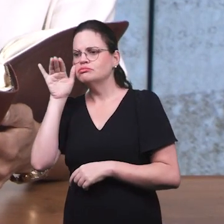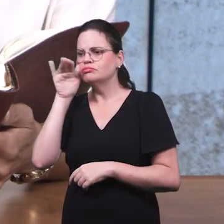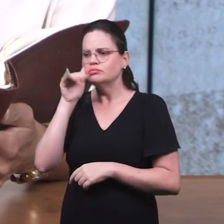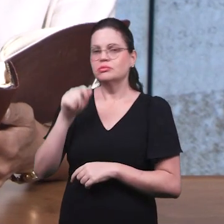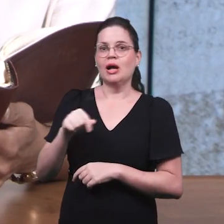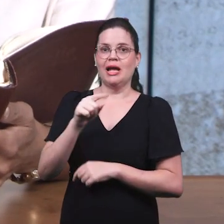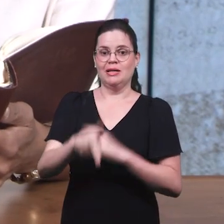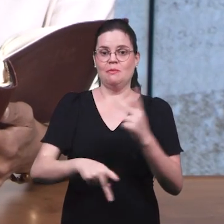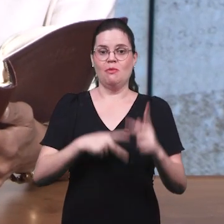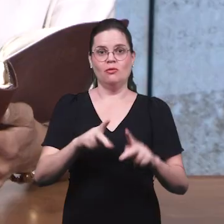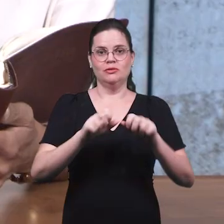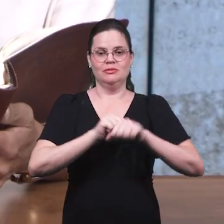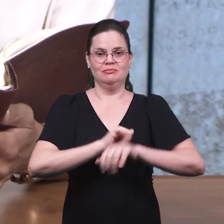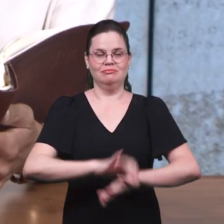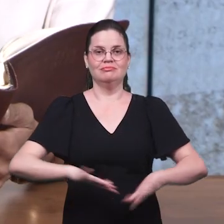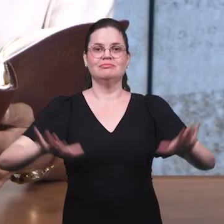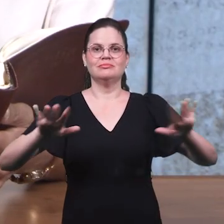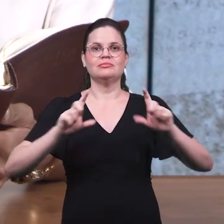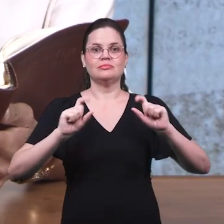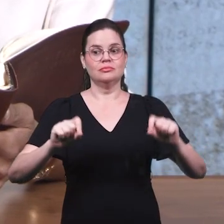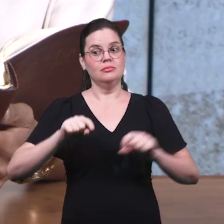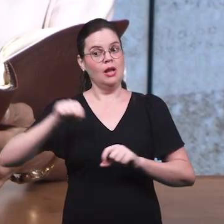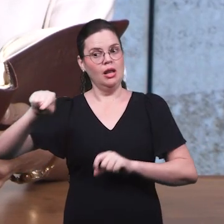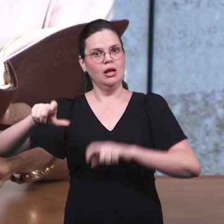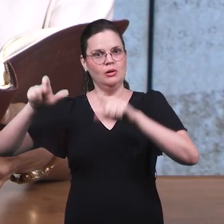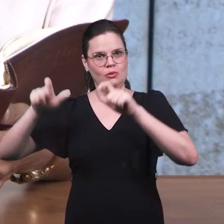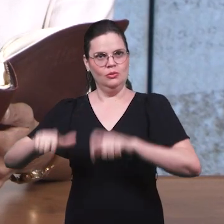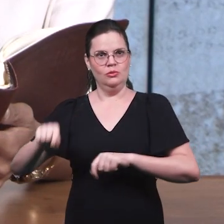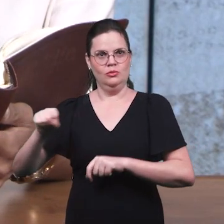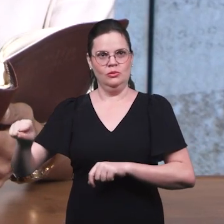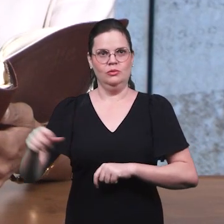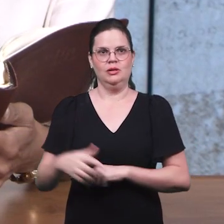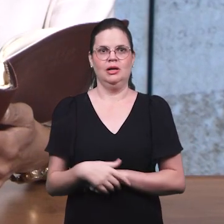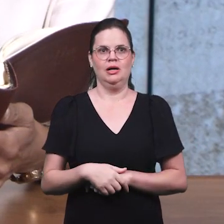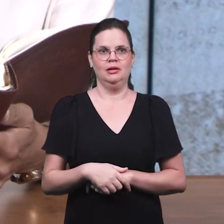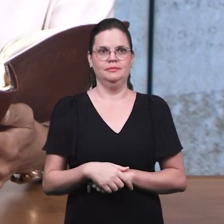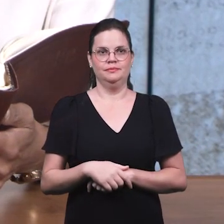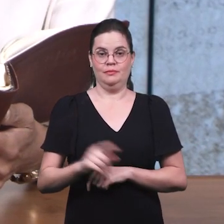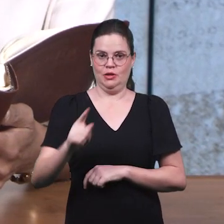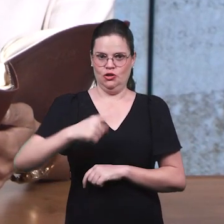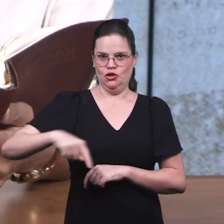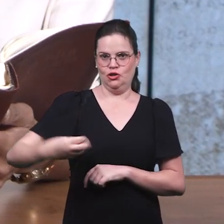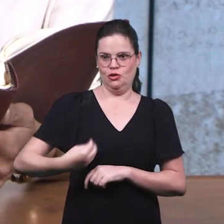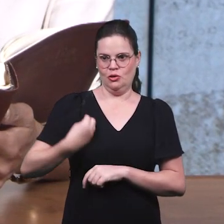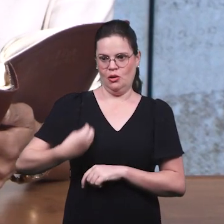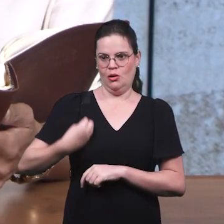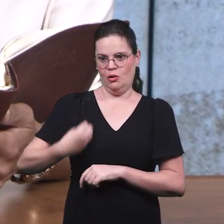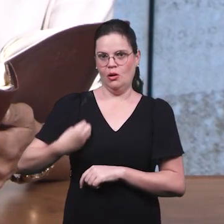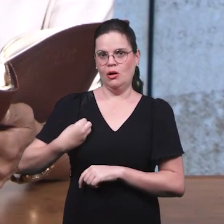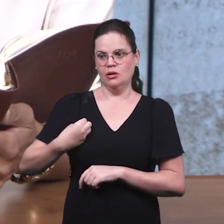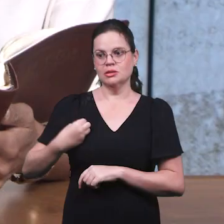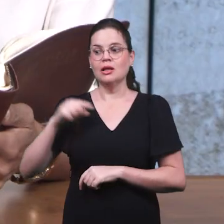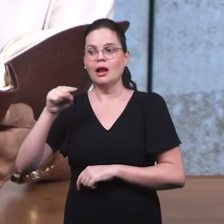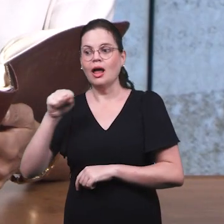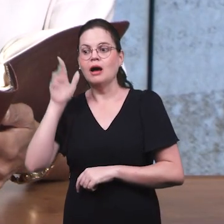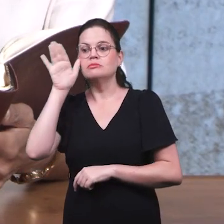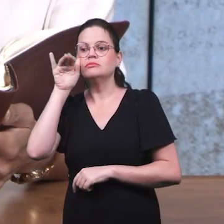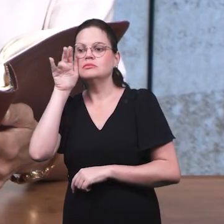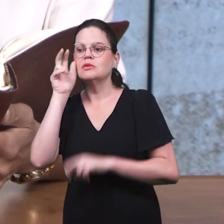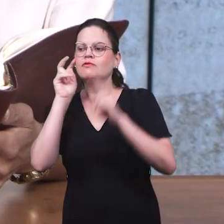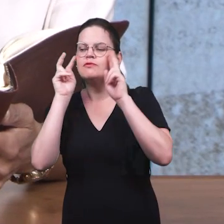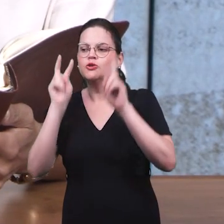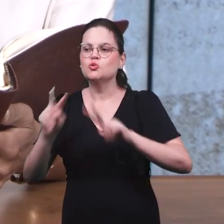de Israel, dizendo: A terra pelo meio da qual passamos a espiar